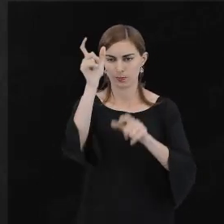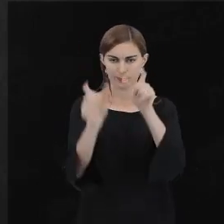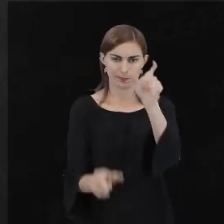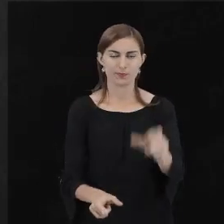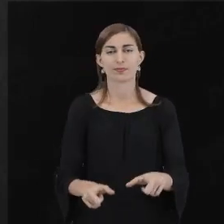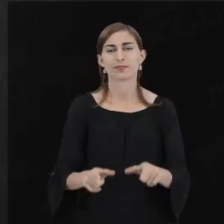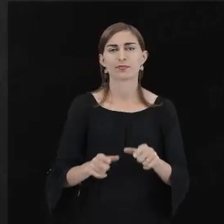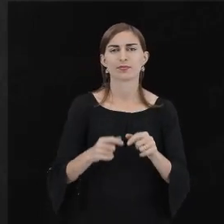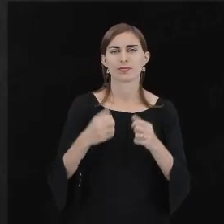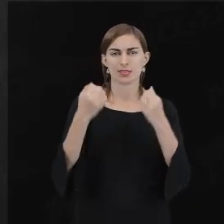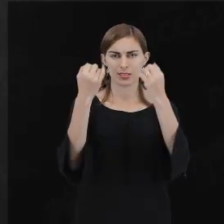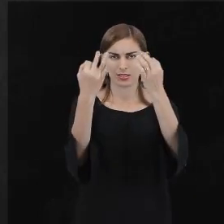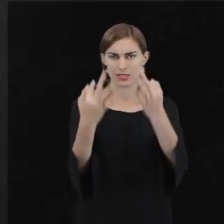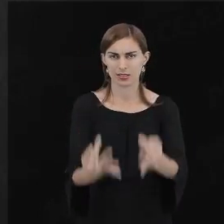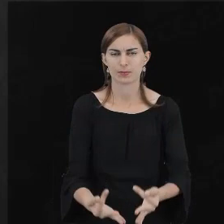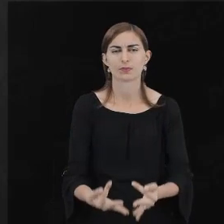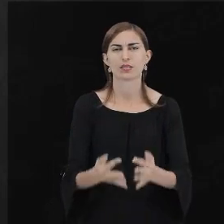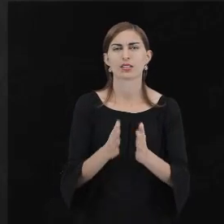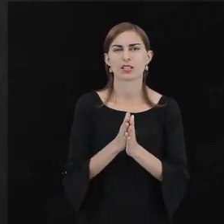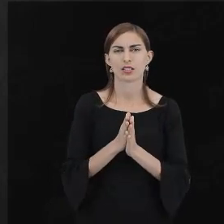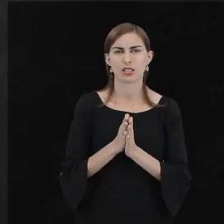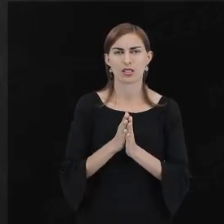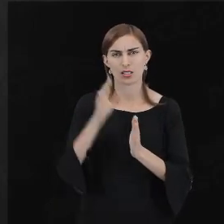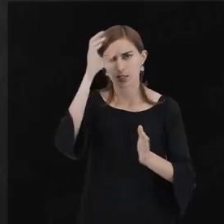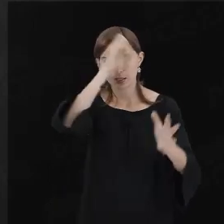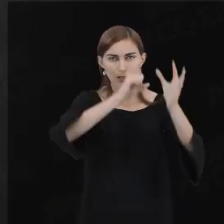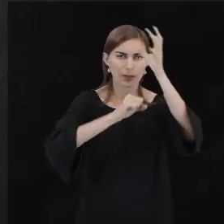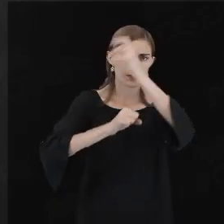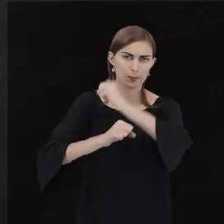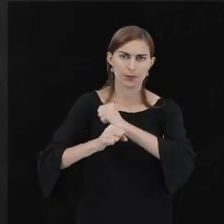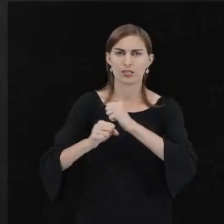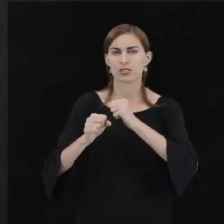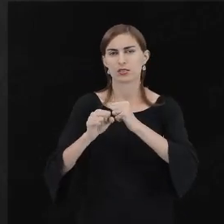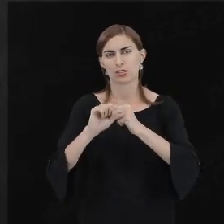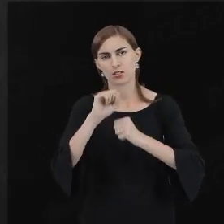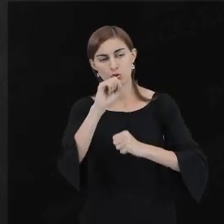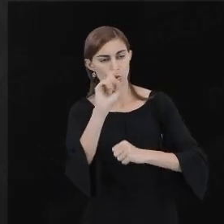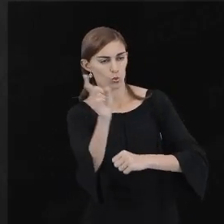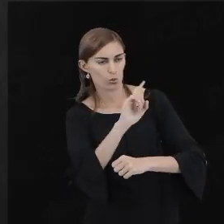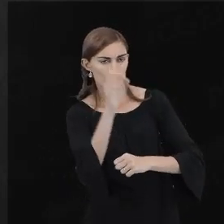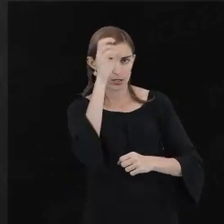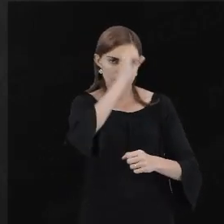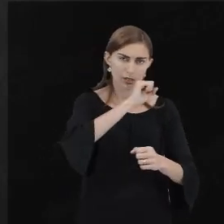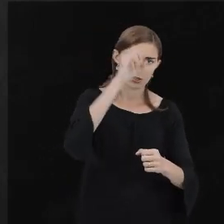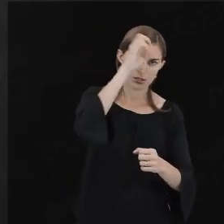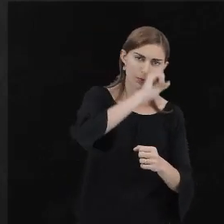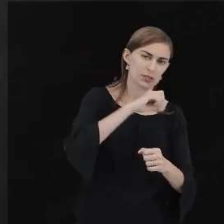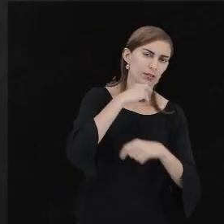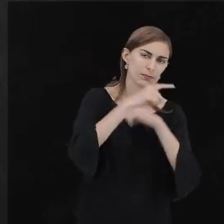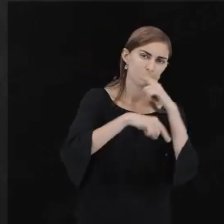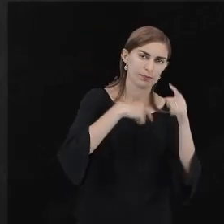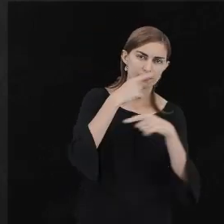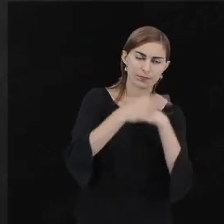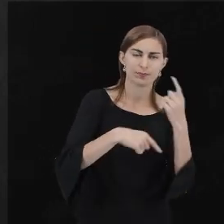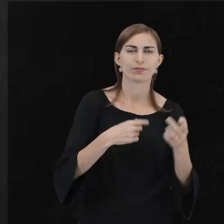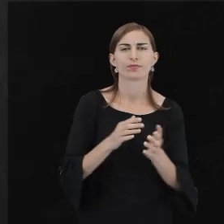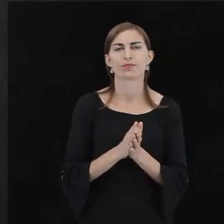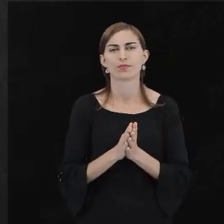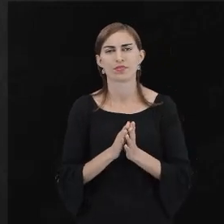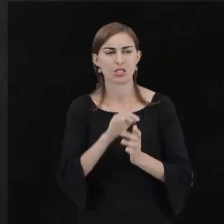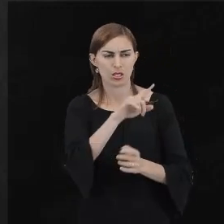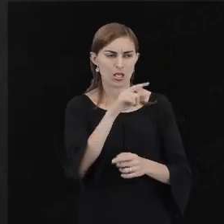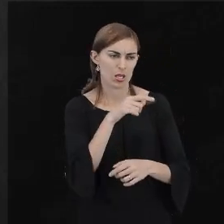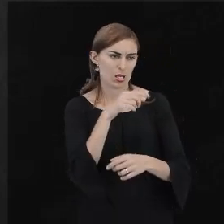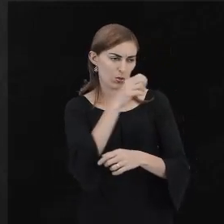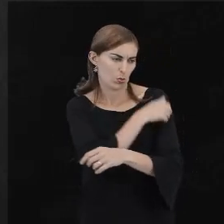seus diferentes contextos, né, tentavam matematizar a aprendizagem e a não aprendizagem, colocando como se